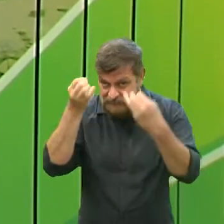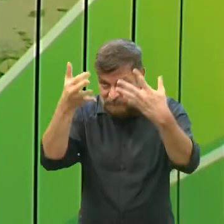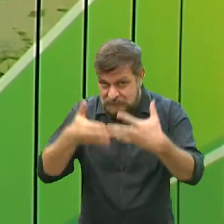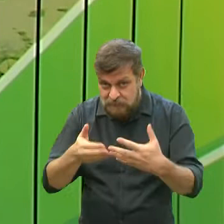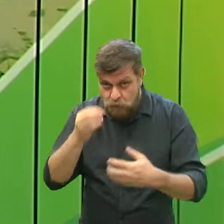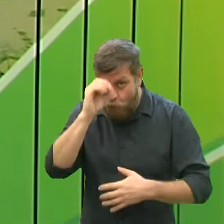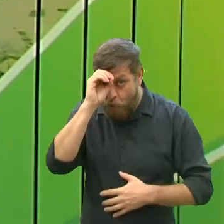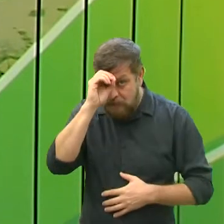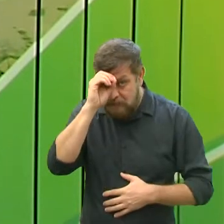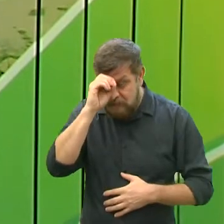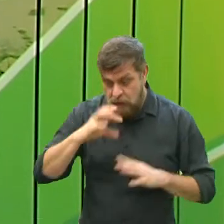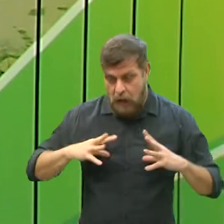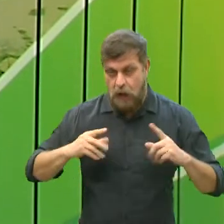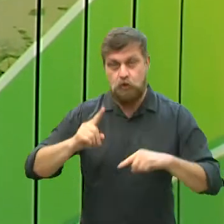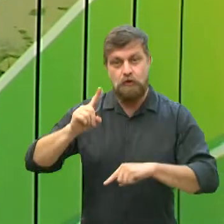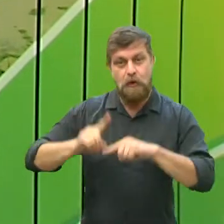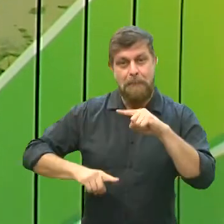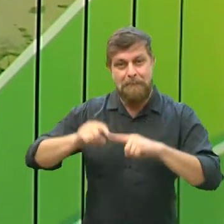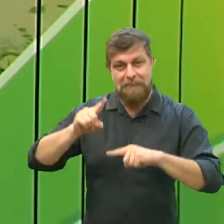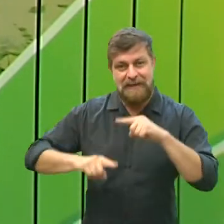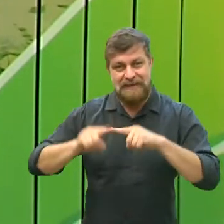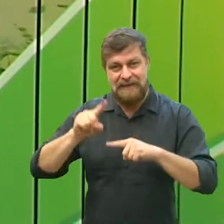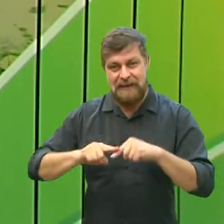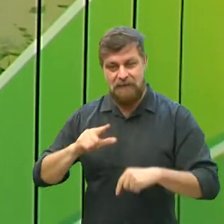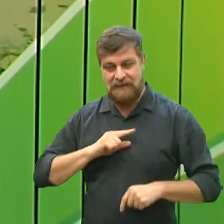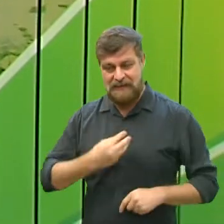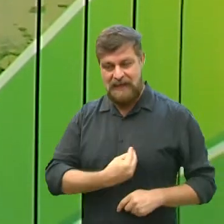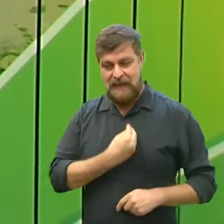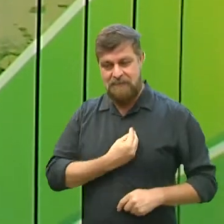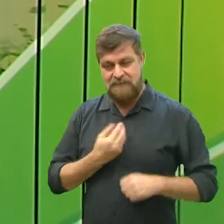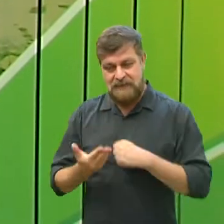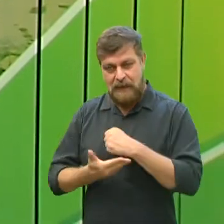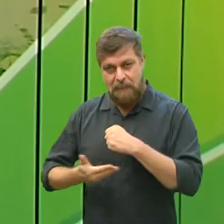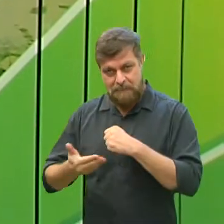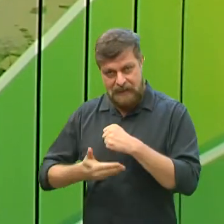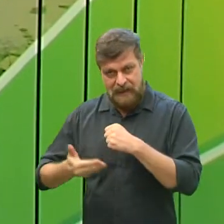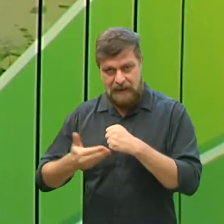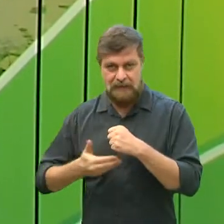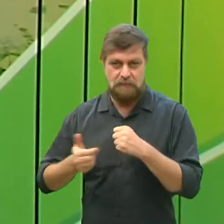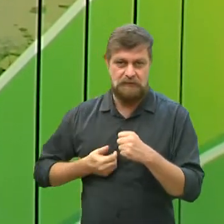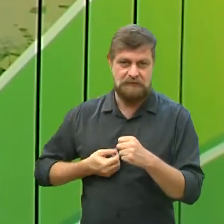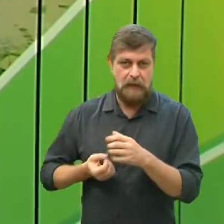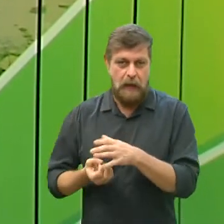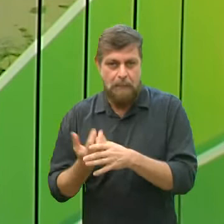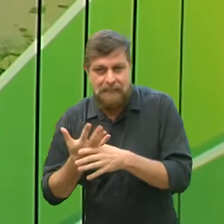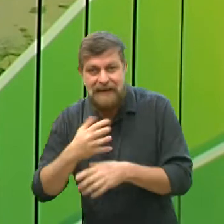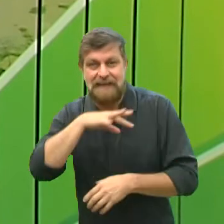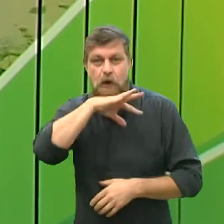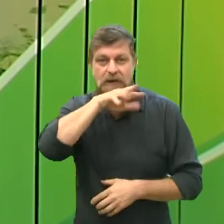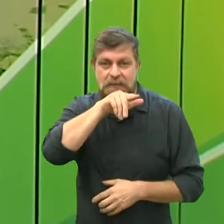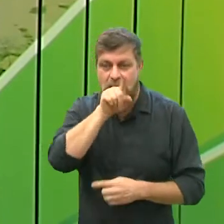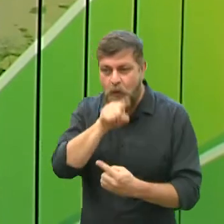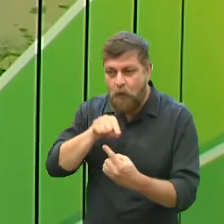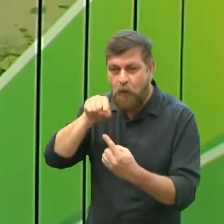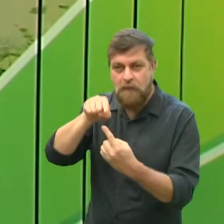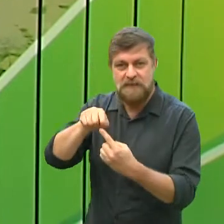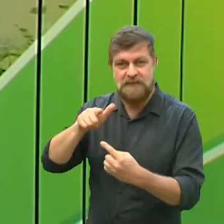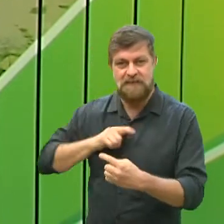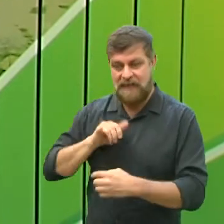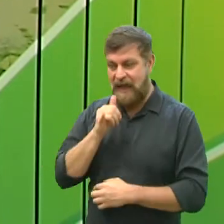lá, biomassa é toda a matéria orgânica de origem vegetal ou animal usada com a finalidade de